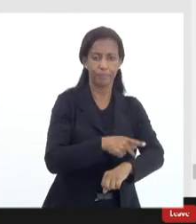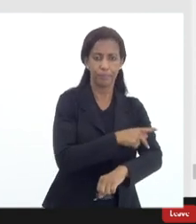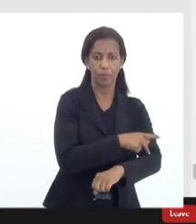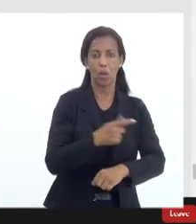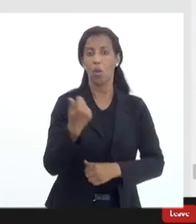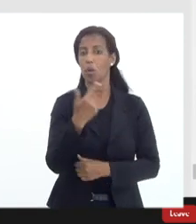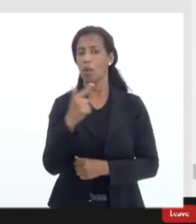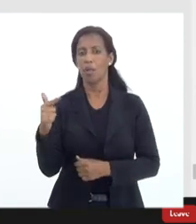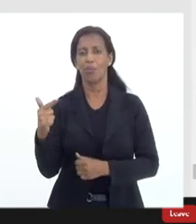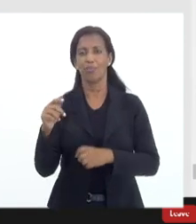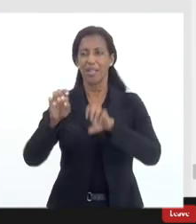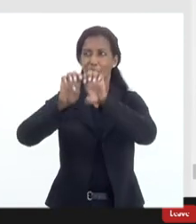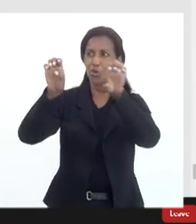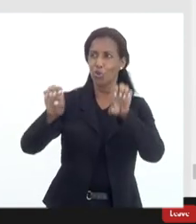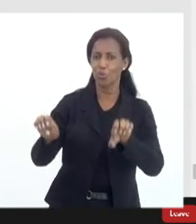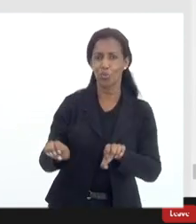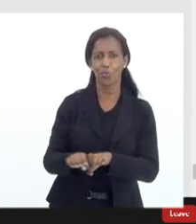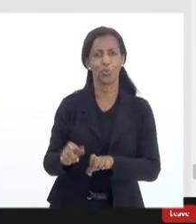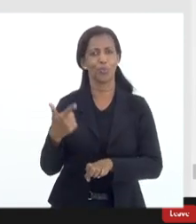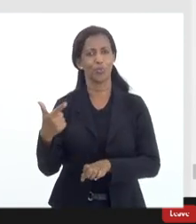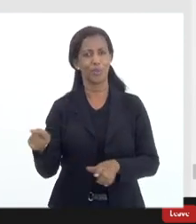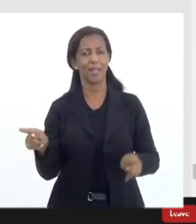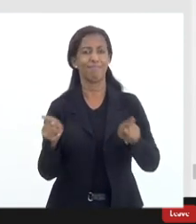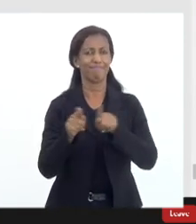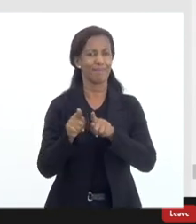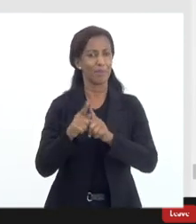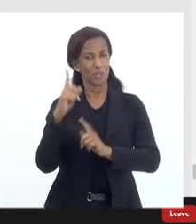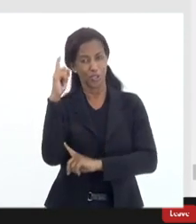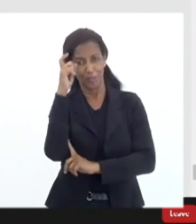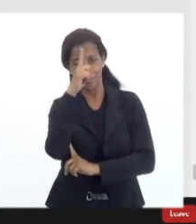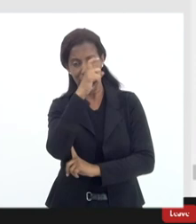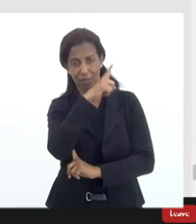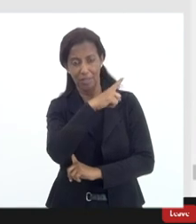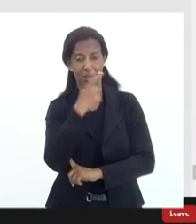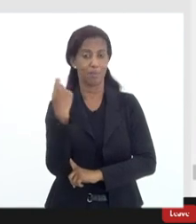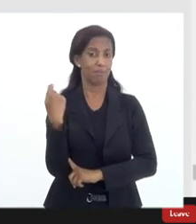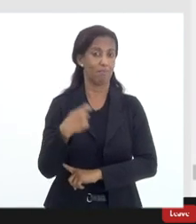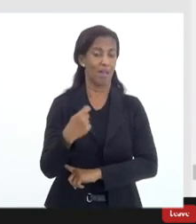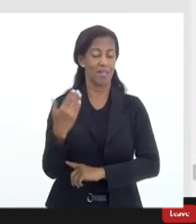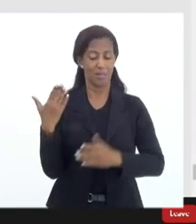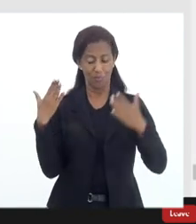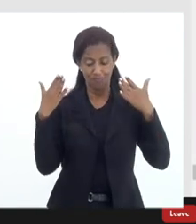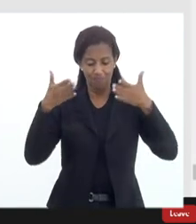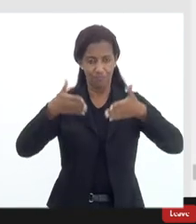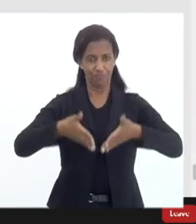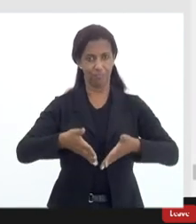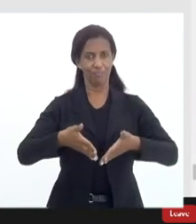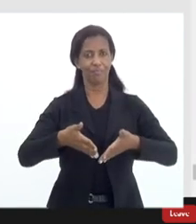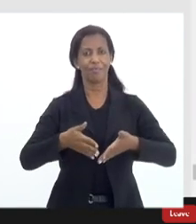não têm inspetor, então o cumprimento dos protocolos fica extremamente difícil. Mas eu me centrei aqui,